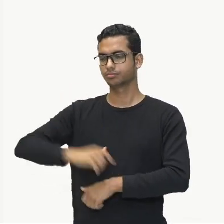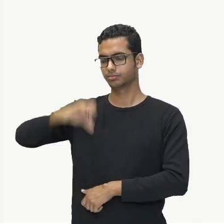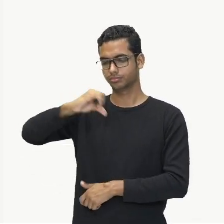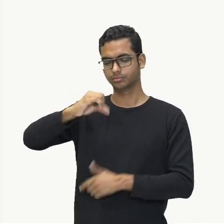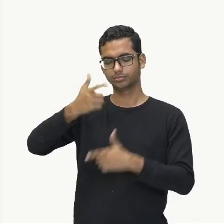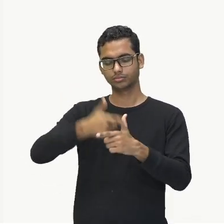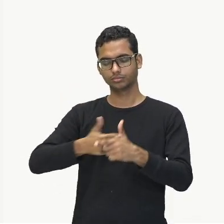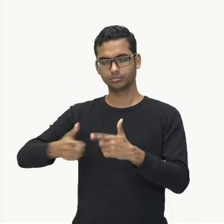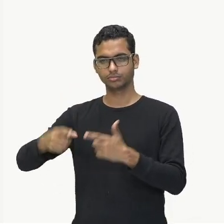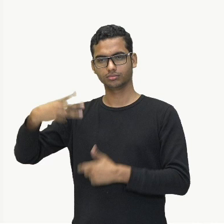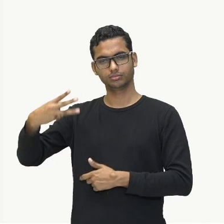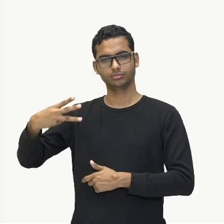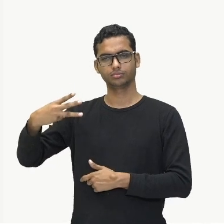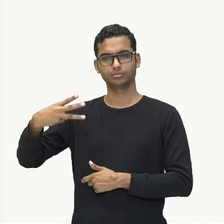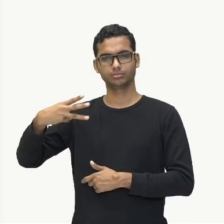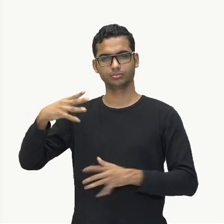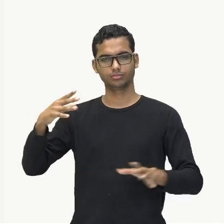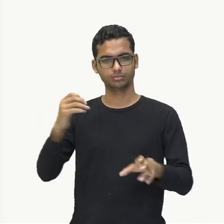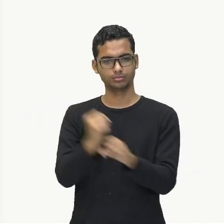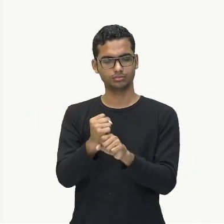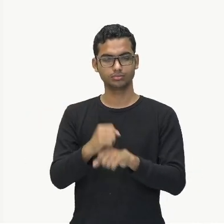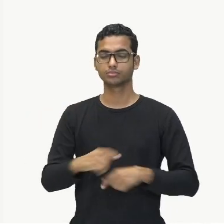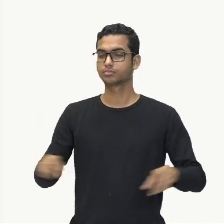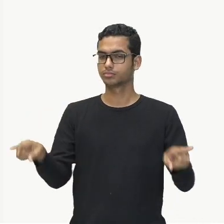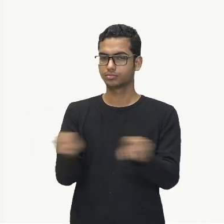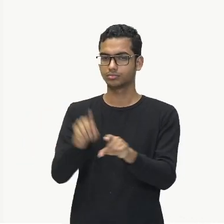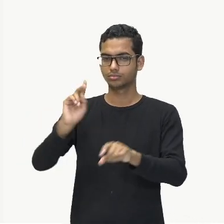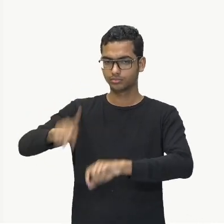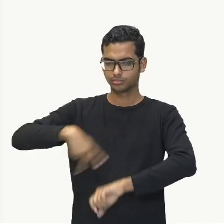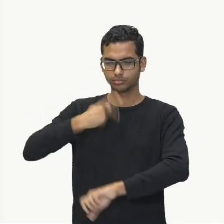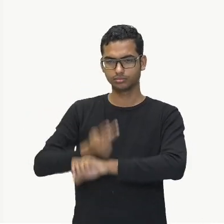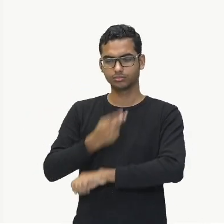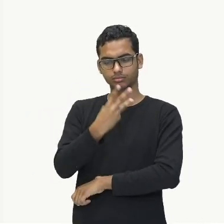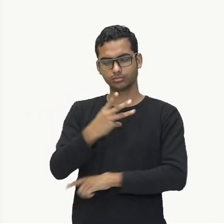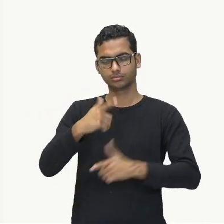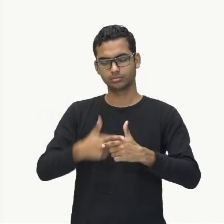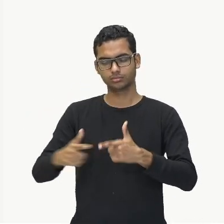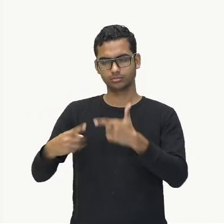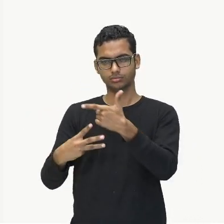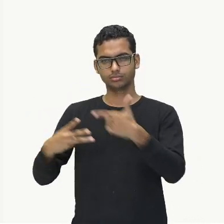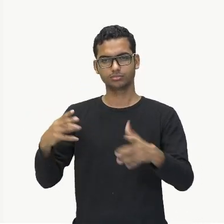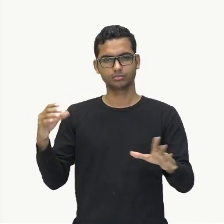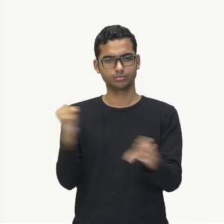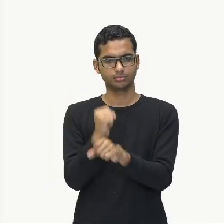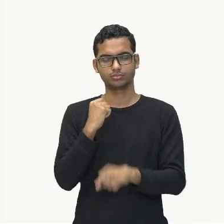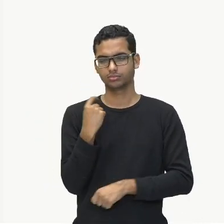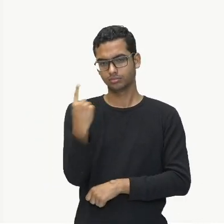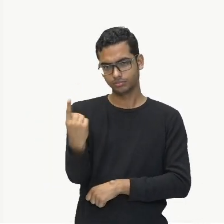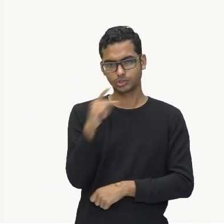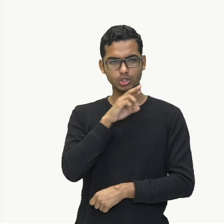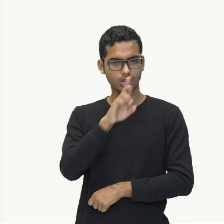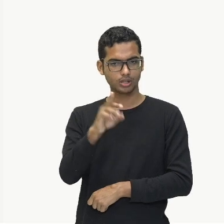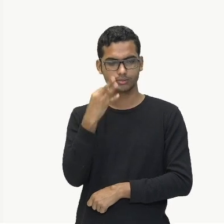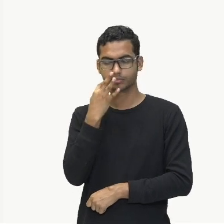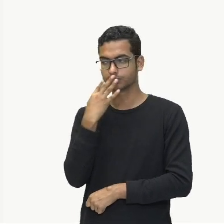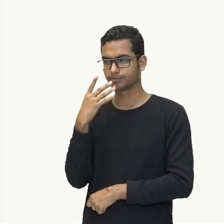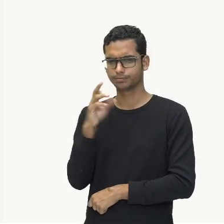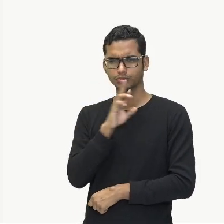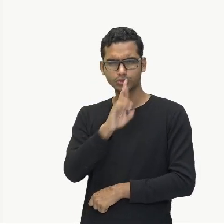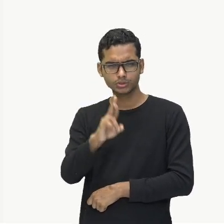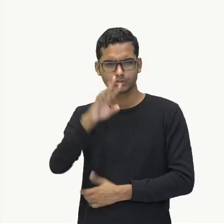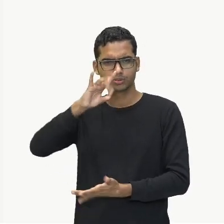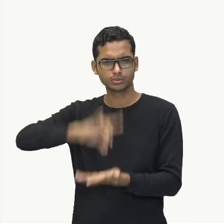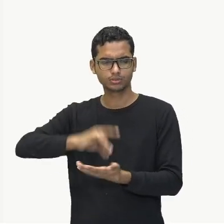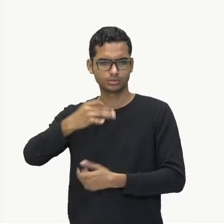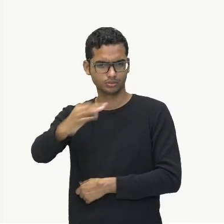por 3, né? Que vai dar 3. E 3 dividido para 3 é igual a 1. Então, vejam que 81 é